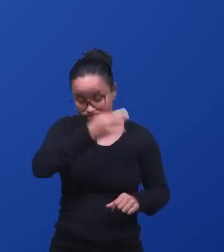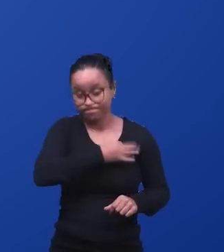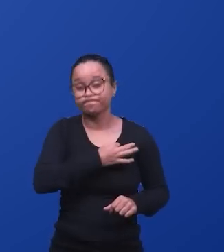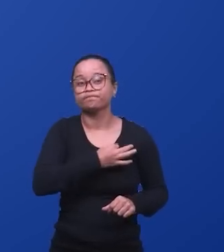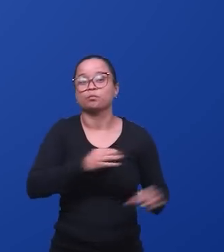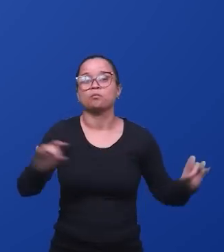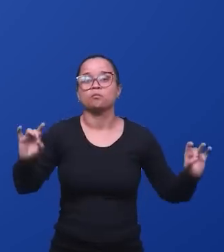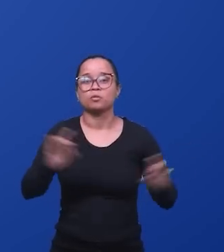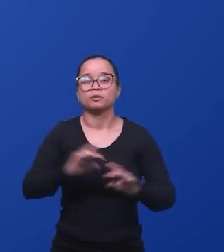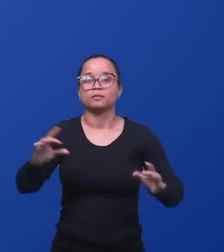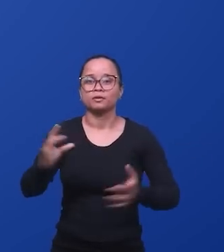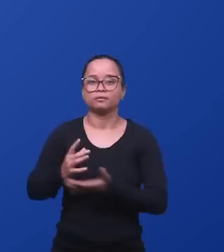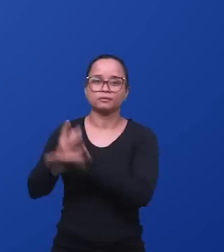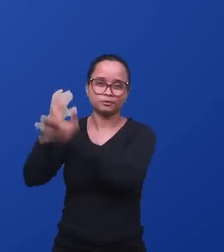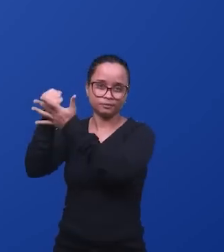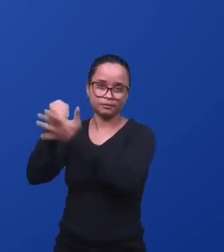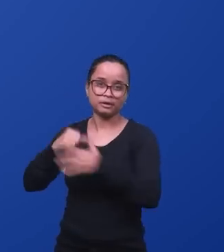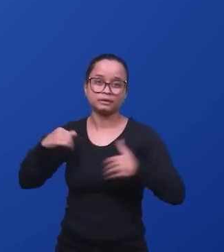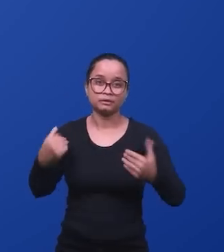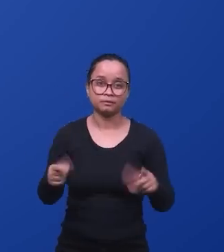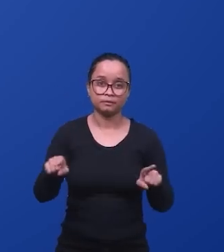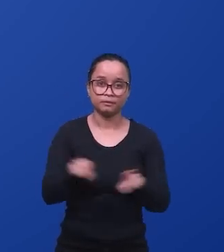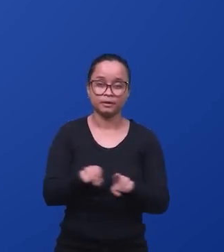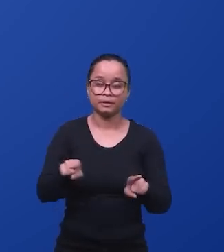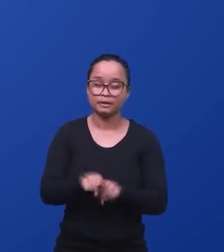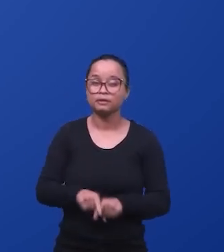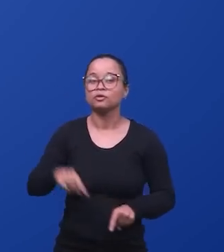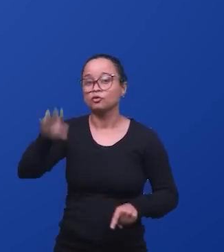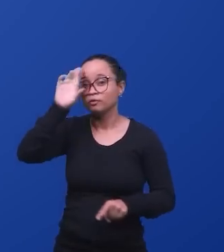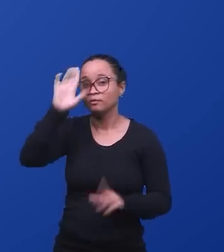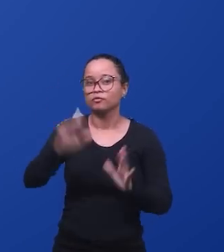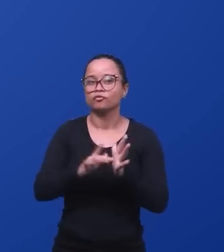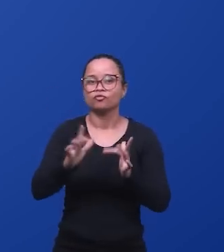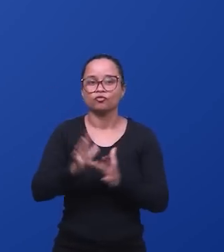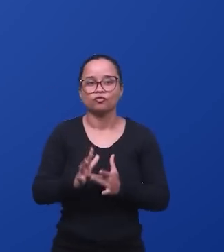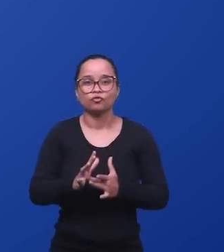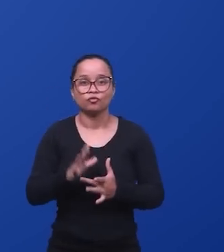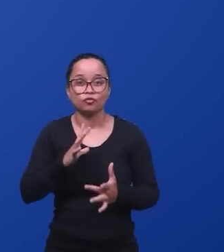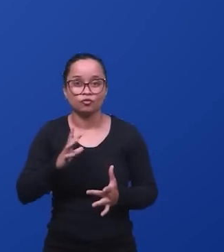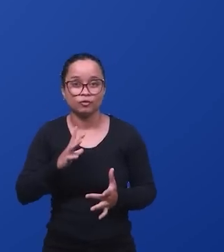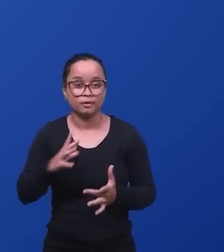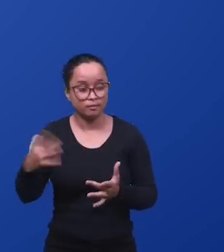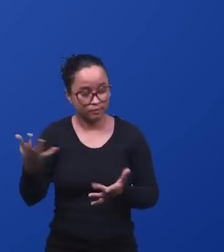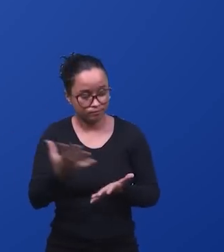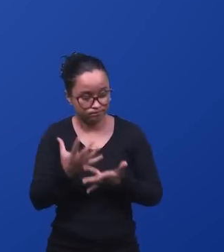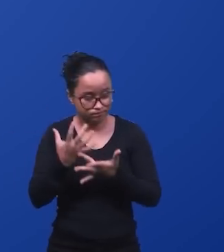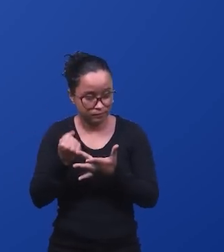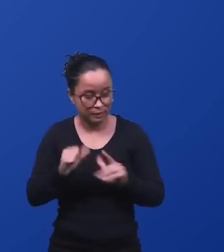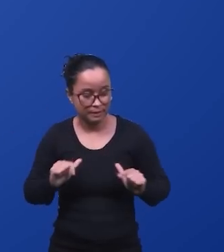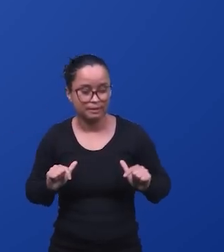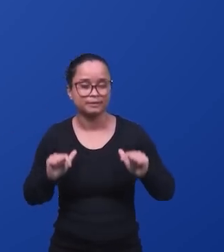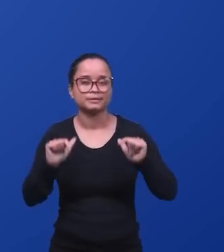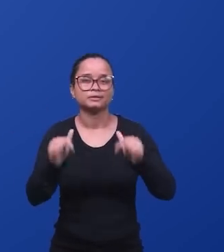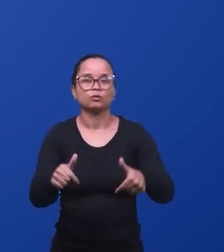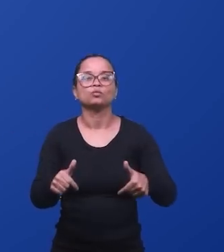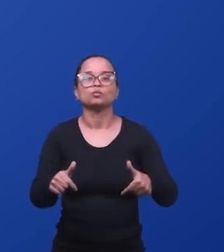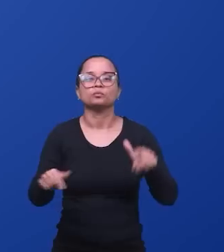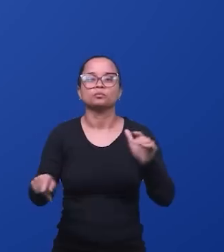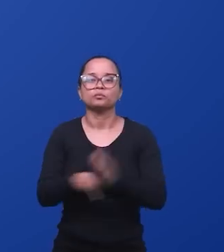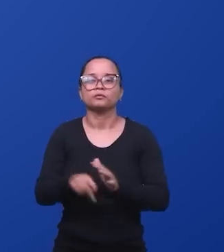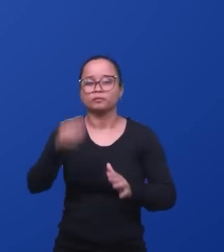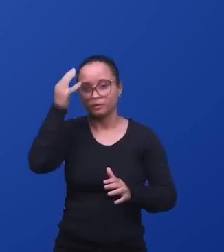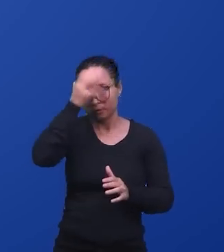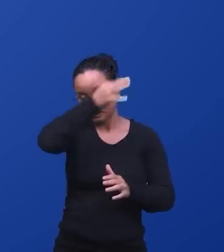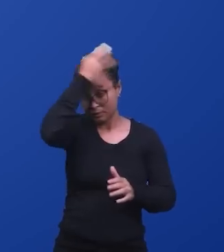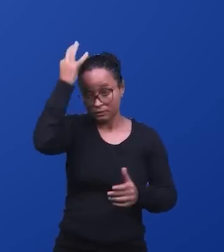Santo, pronta para o arrebatamento, e que o Senhor Jesus venha colher os frutos resultantes da operação do